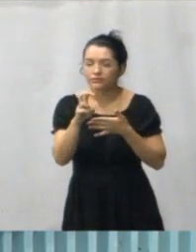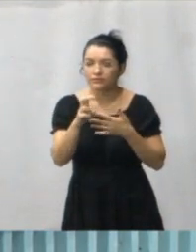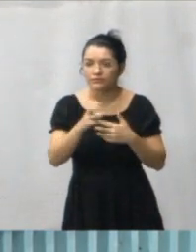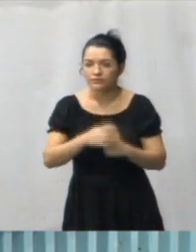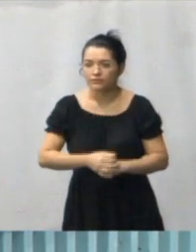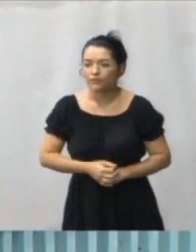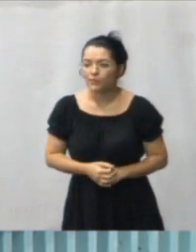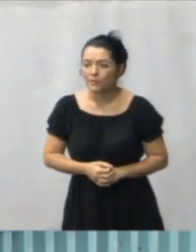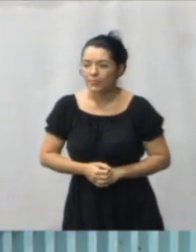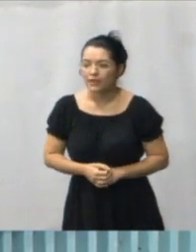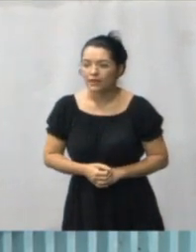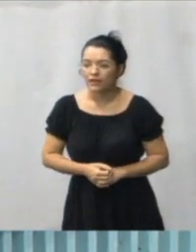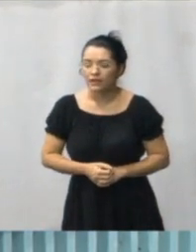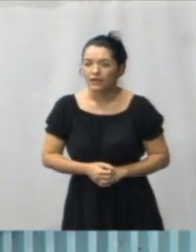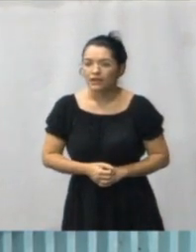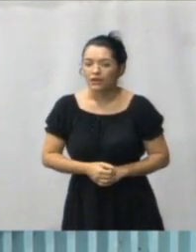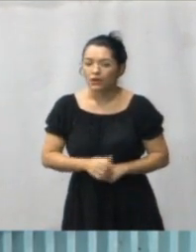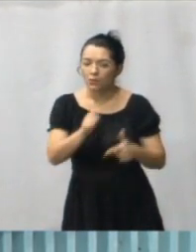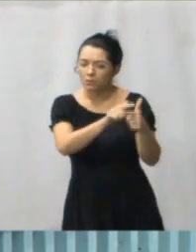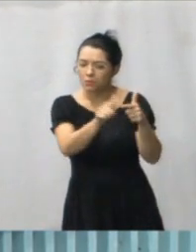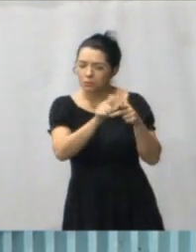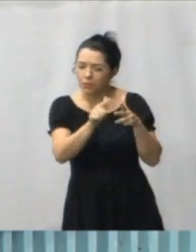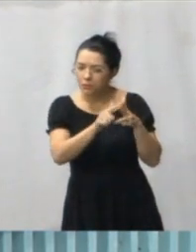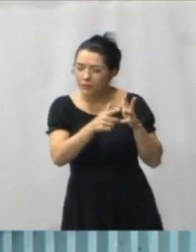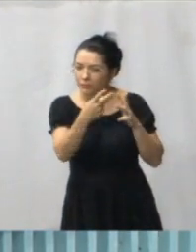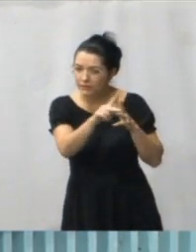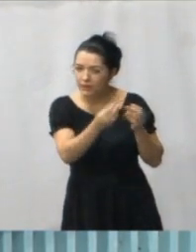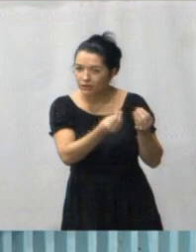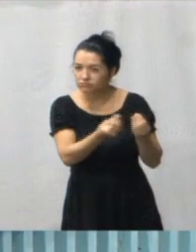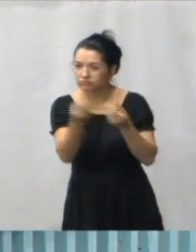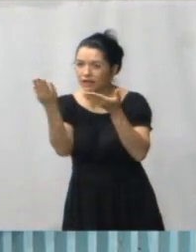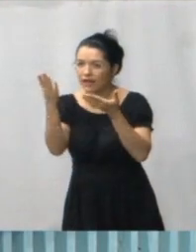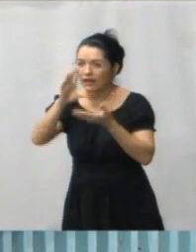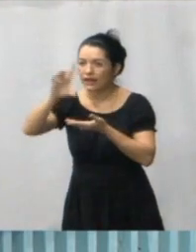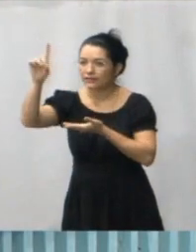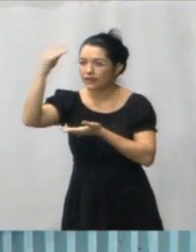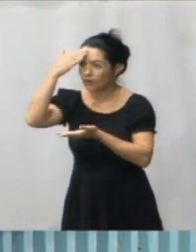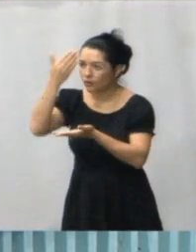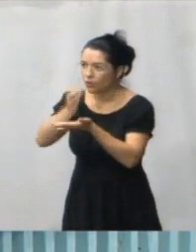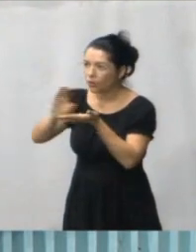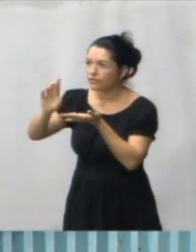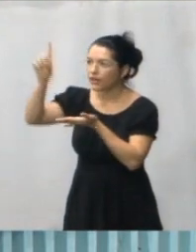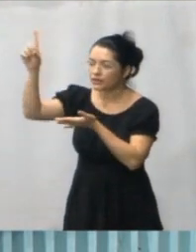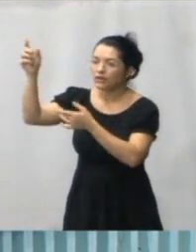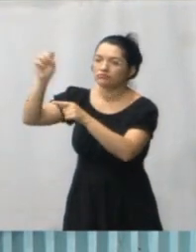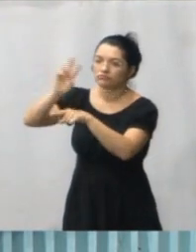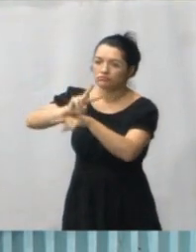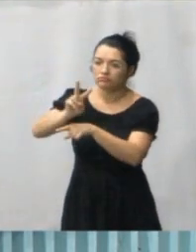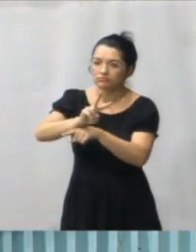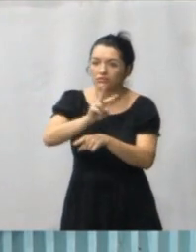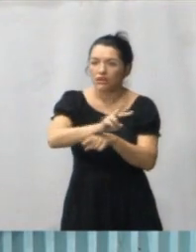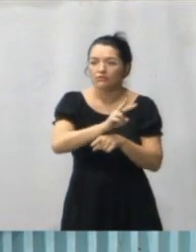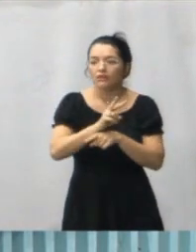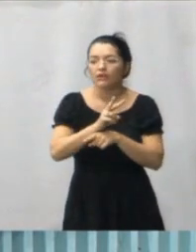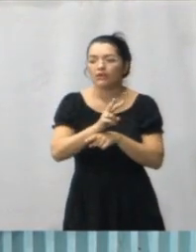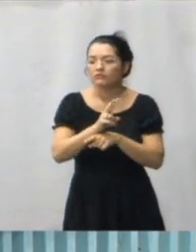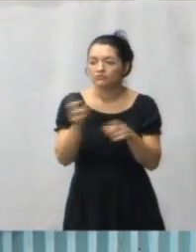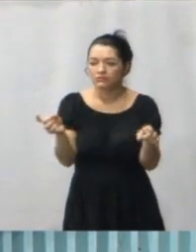Entrega teus problemas ao Senhor, confia nele e o mais ele fará, seu presidente. Lido o texto bíblico.